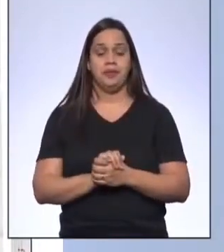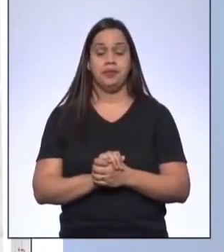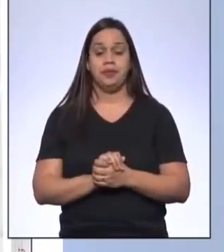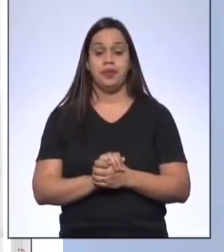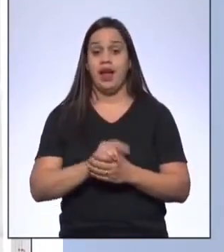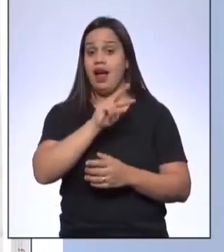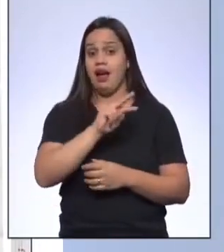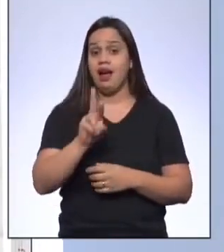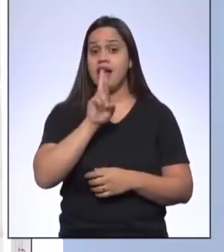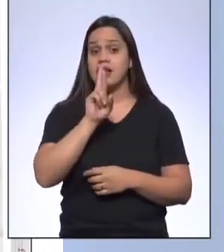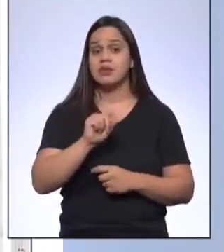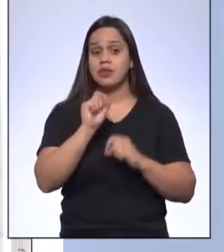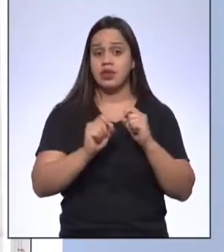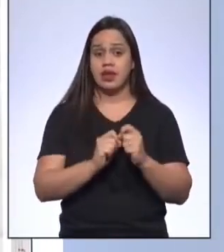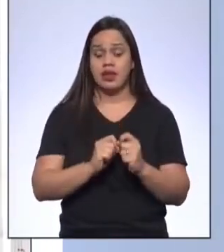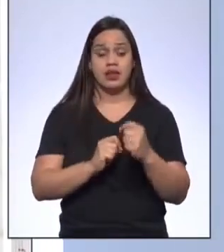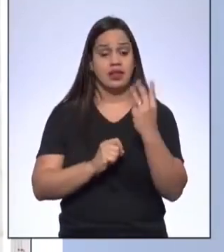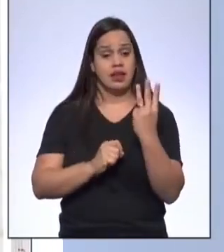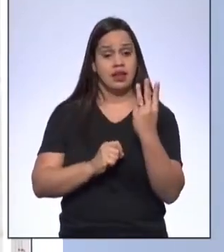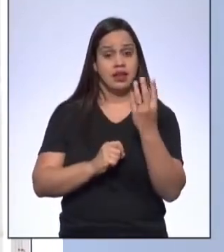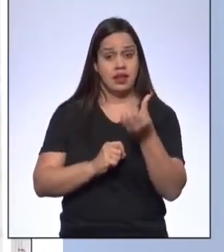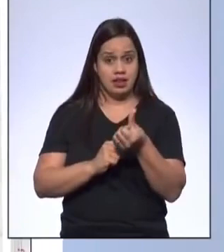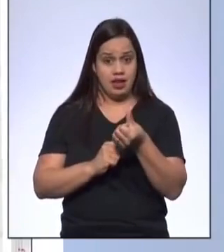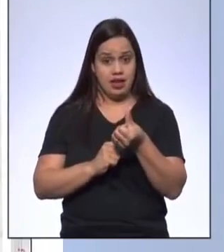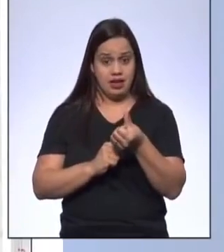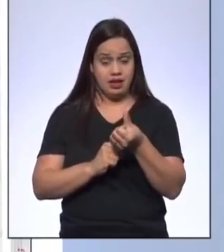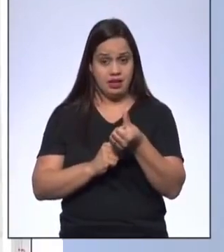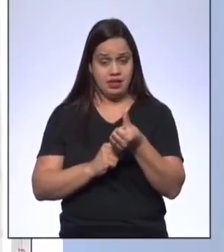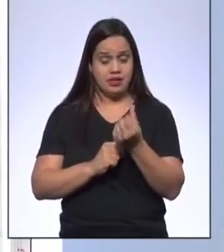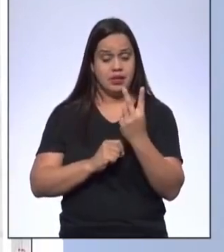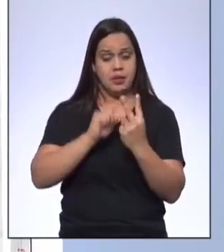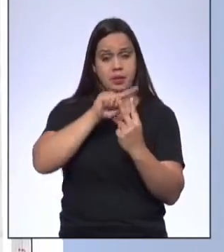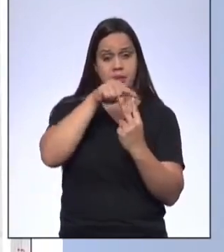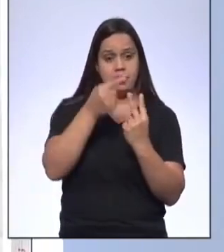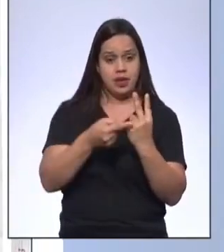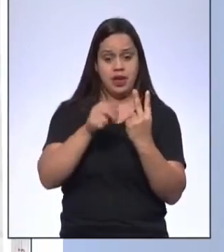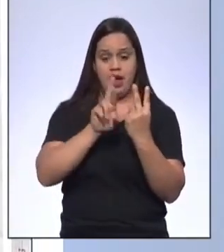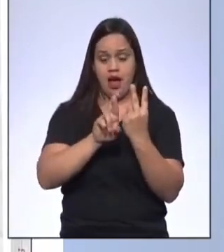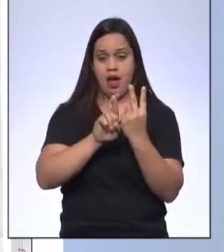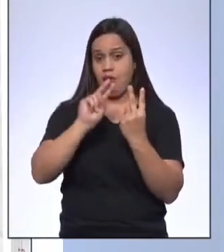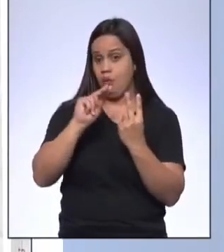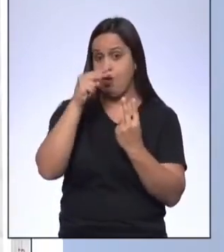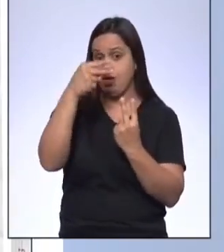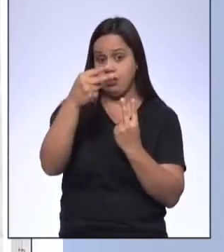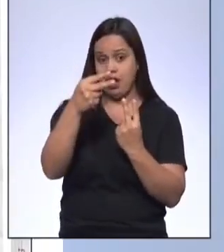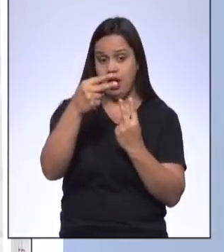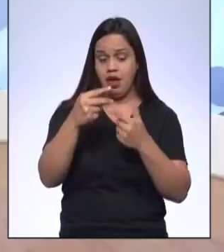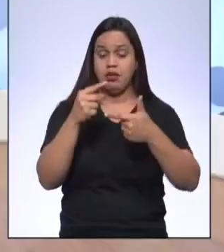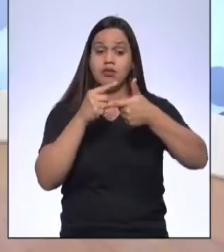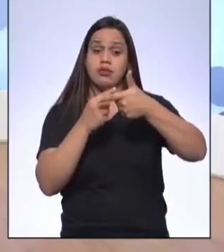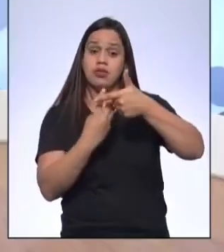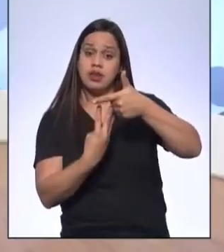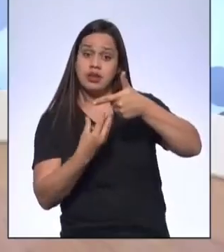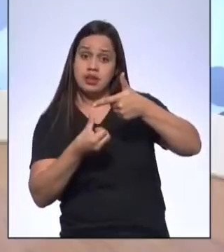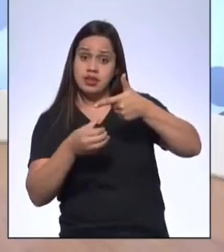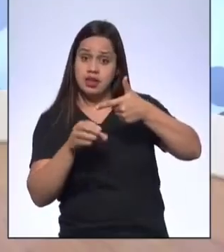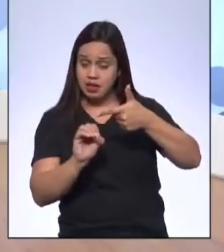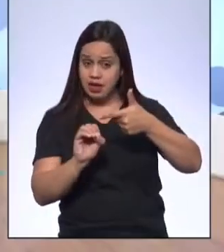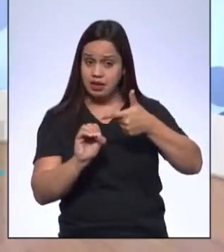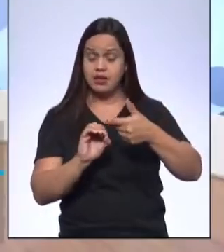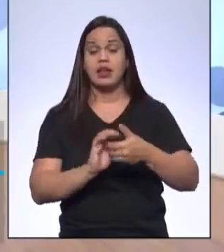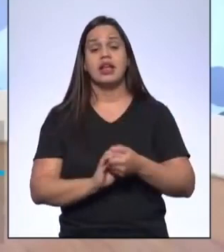36 πr ao quadrado de 360. Que se eu quisesse, eu poderia